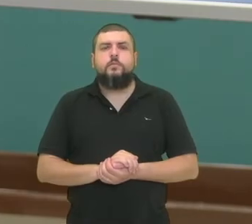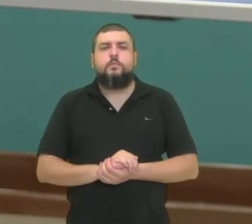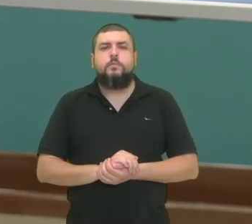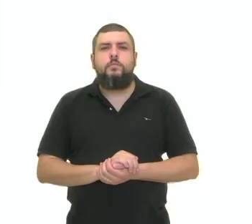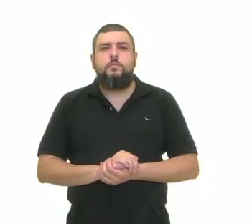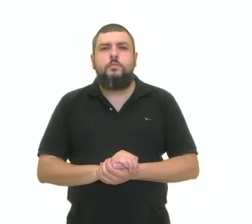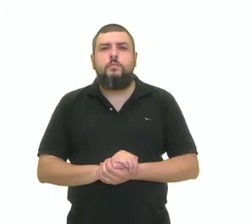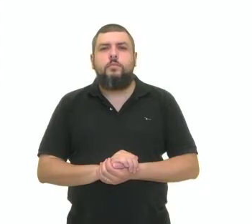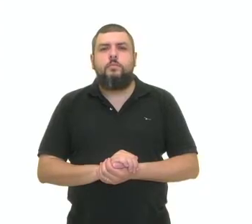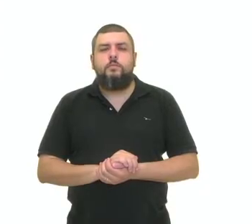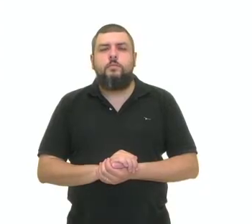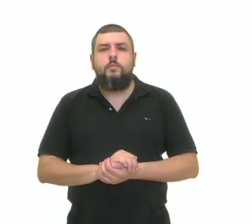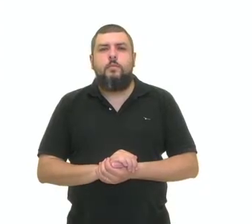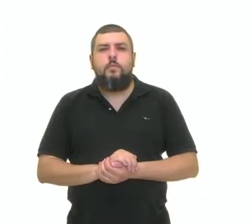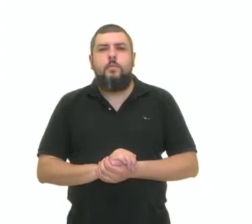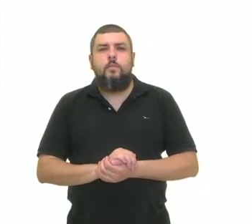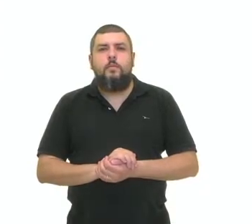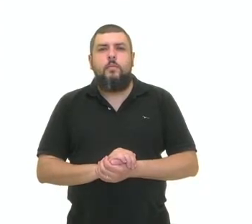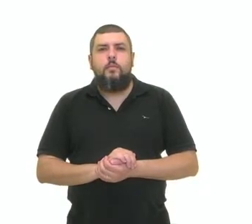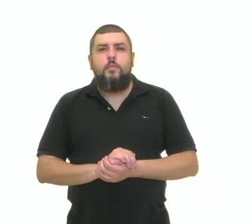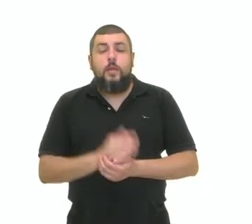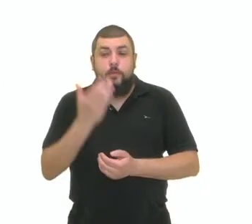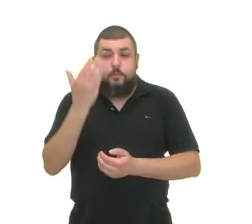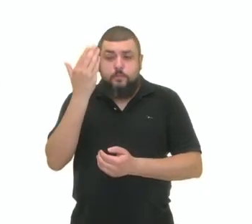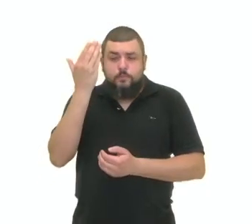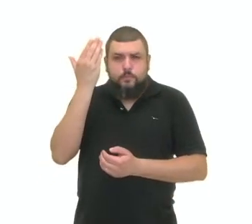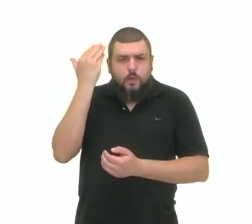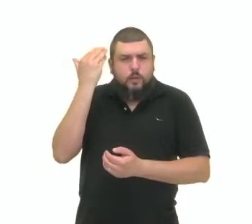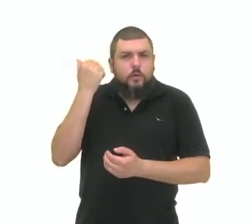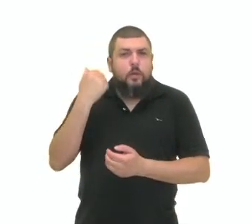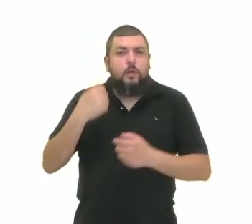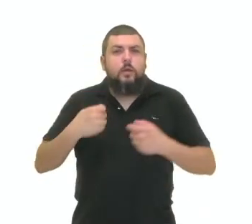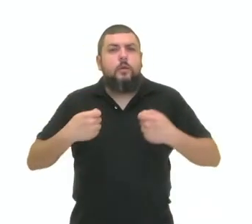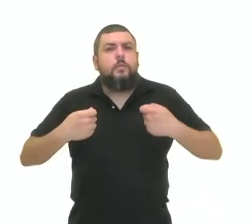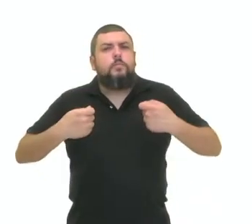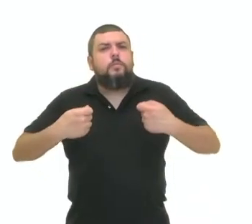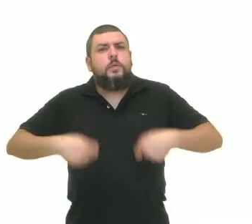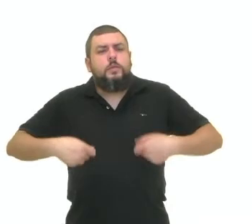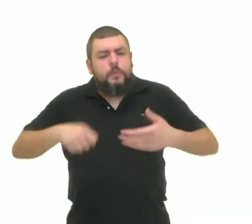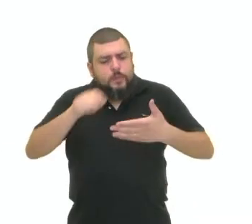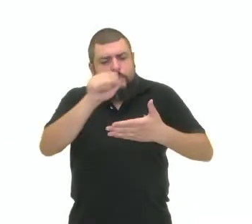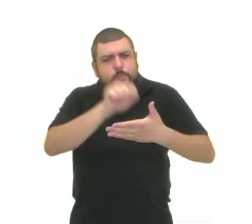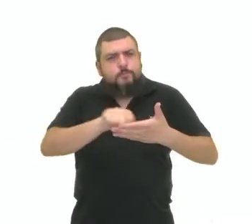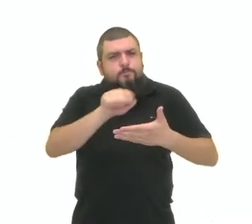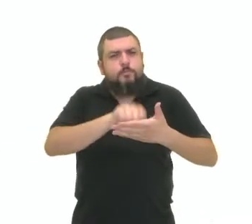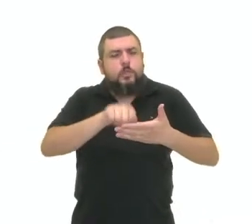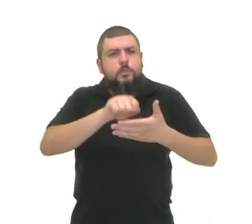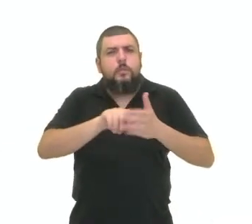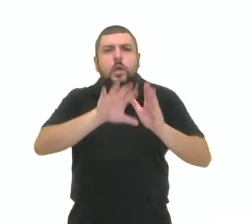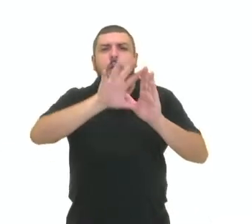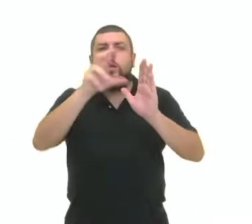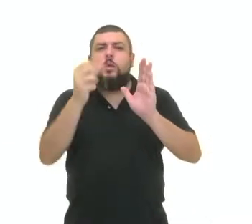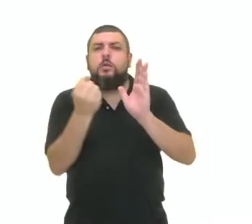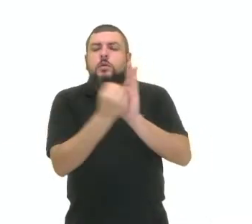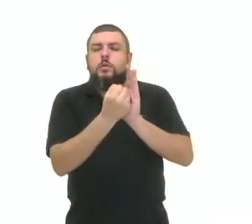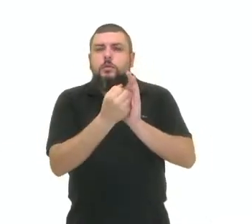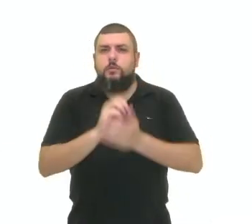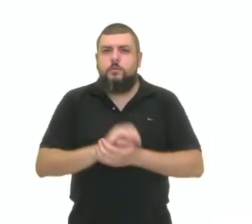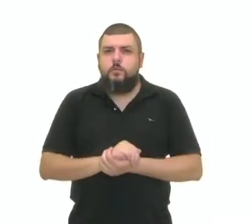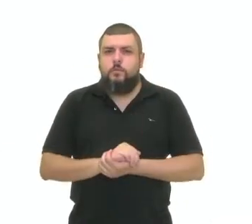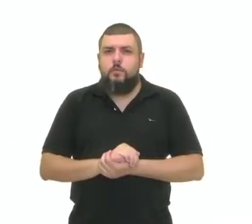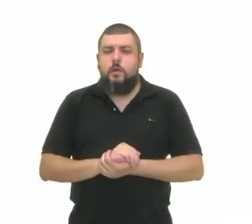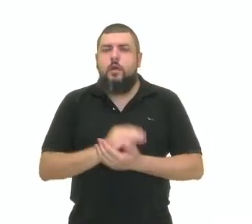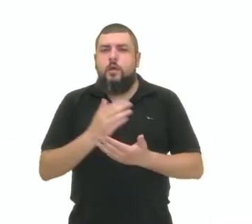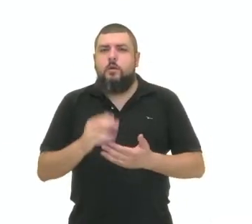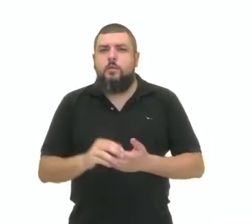Era necessário definir uma simbologia para que a gente pudesse representar esses fatores. Então, a letra